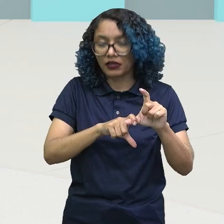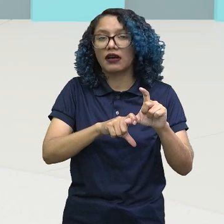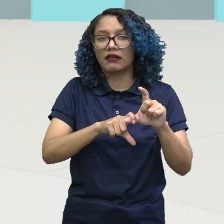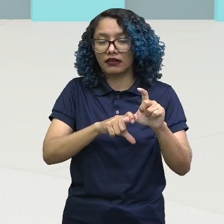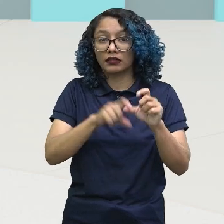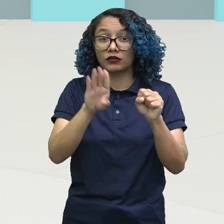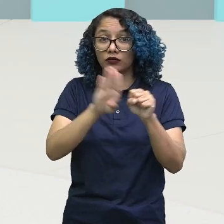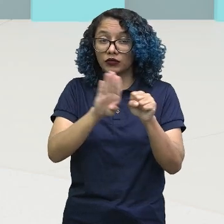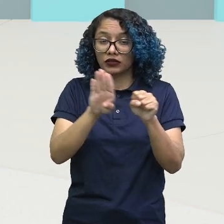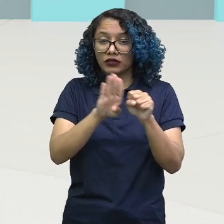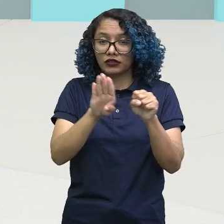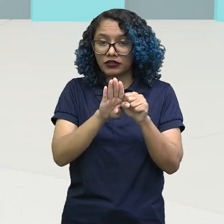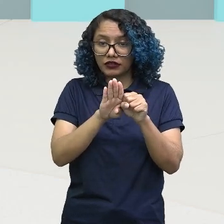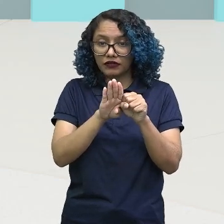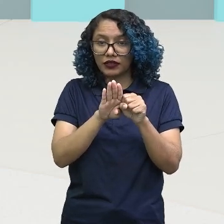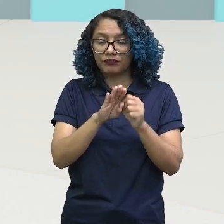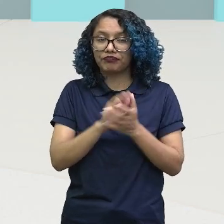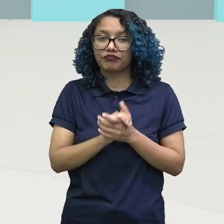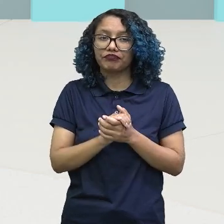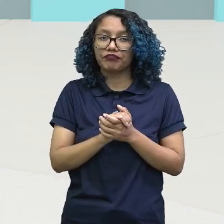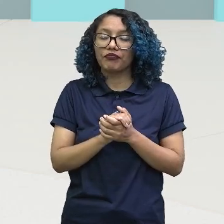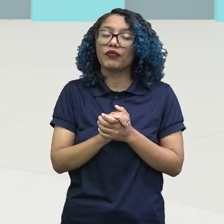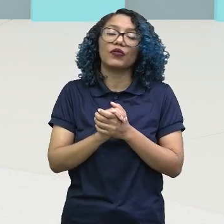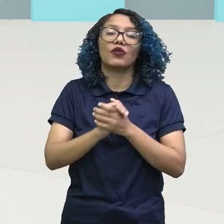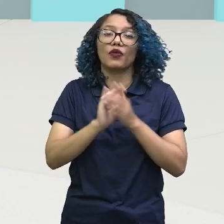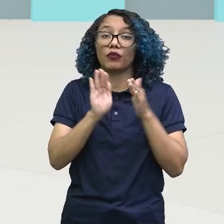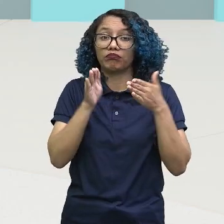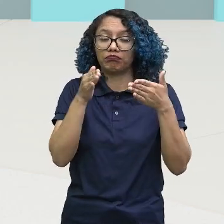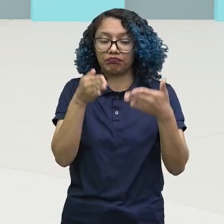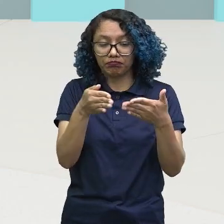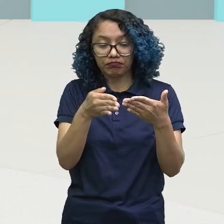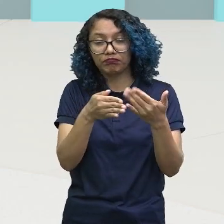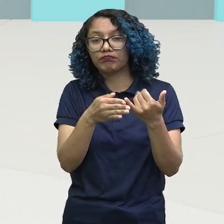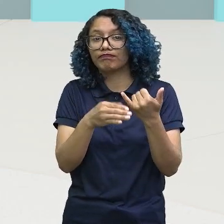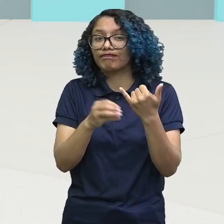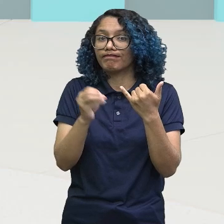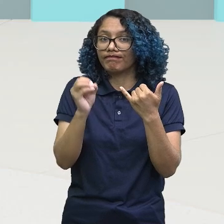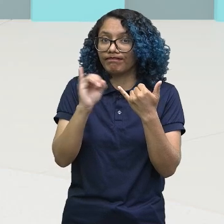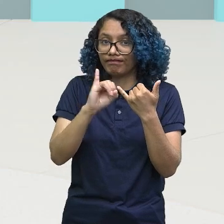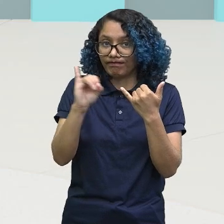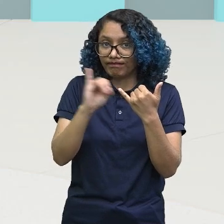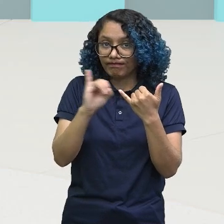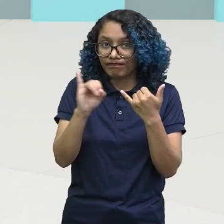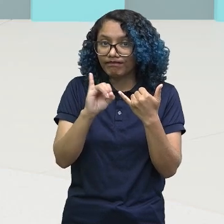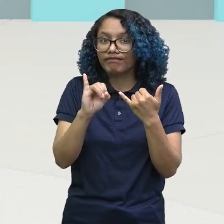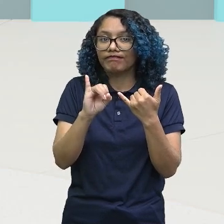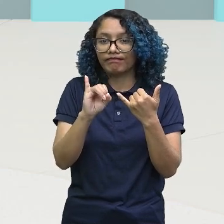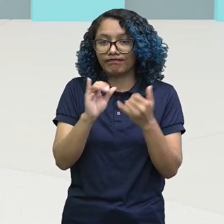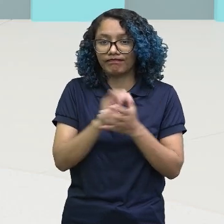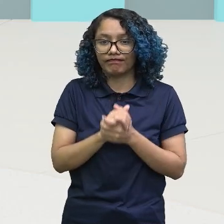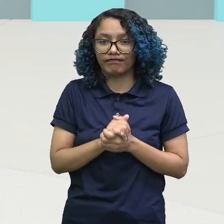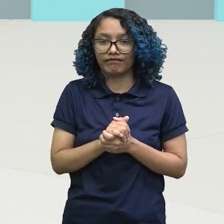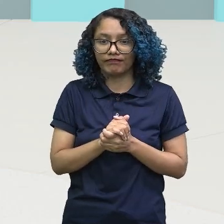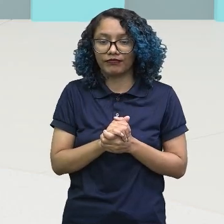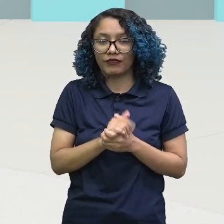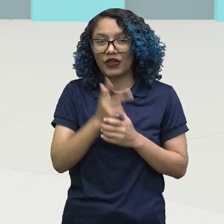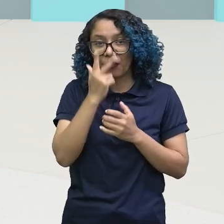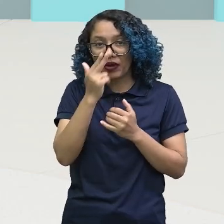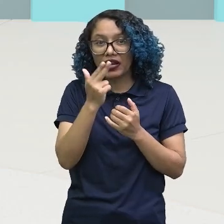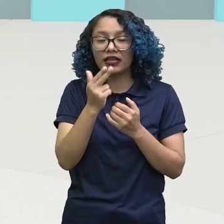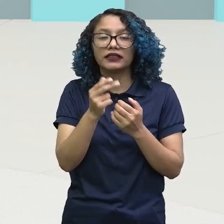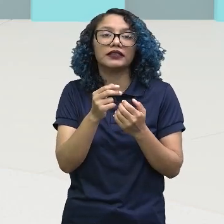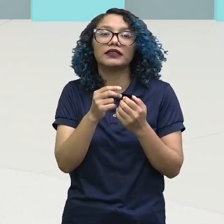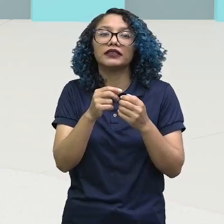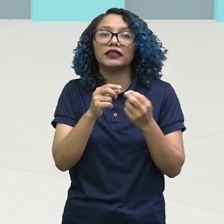subordinada, substantiva, objetiva, indireta. É como se ela funcionasse como objeto indireto,